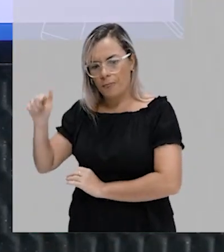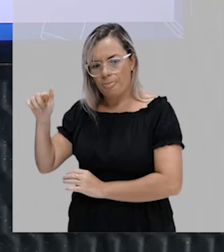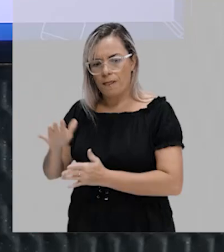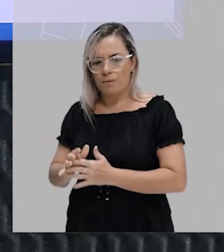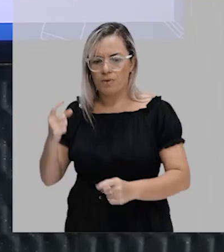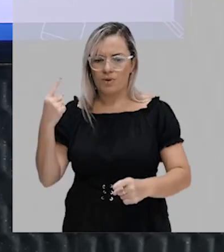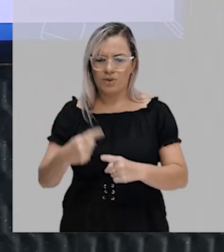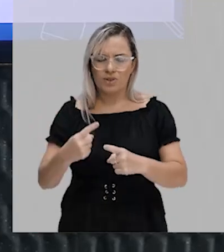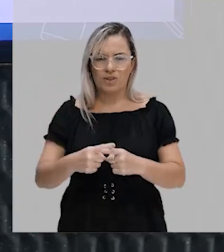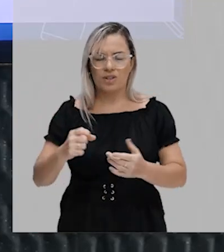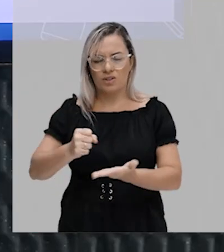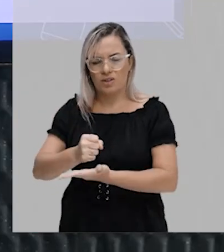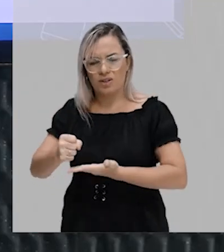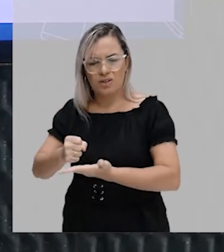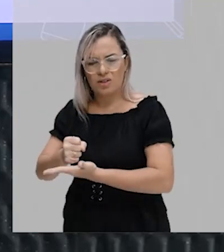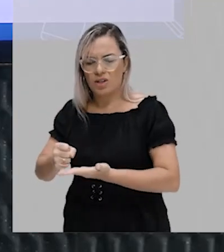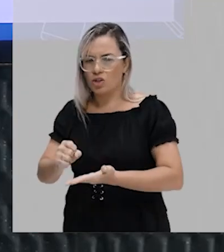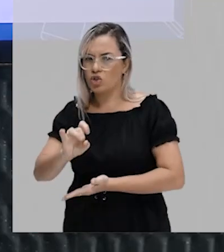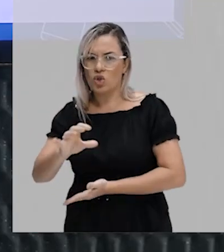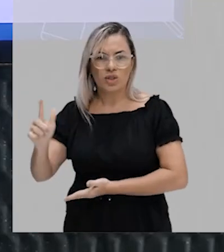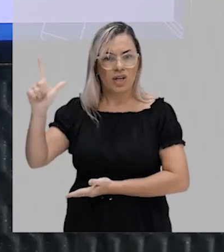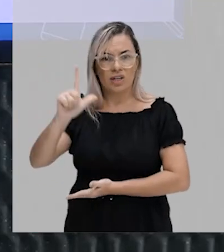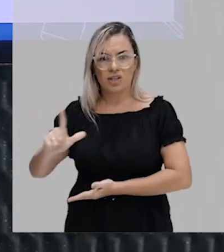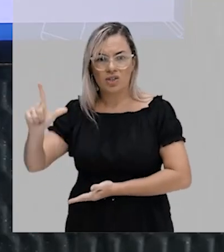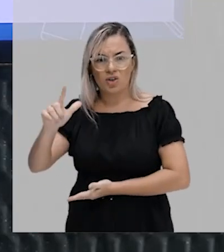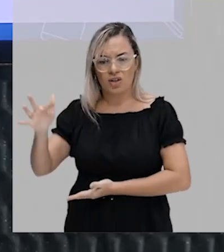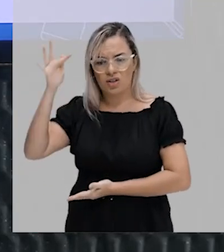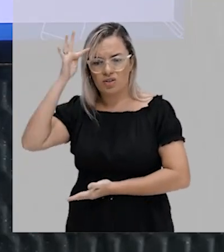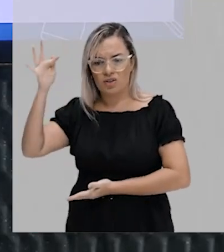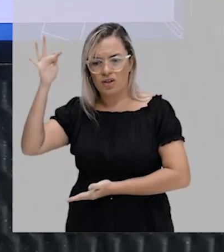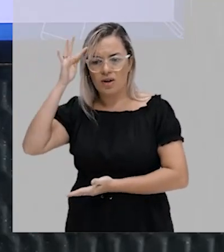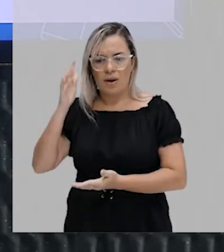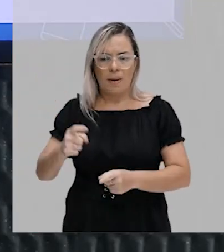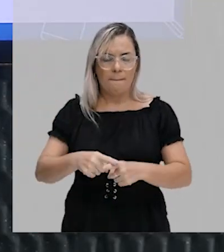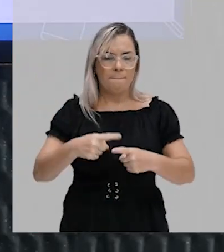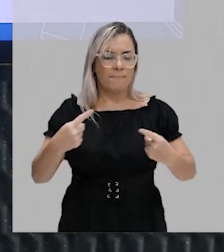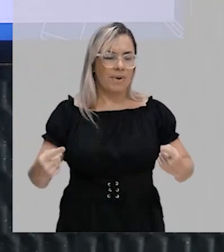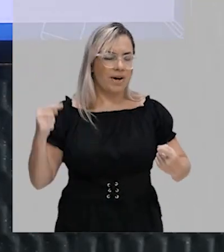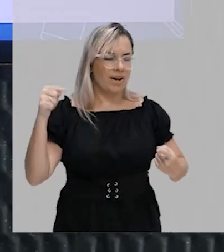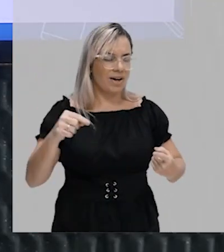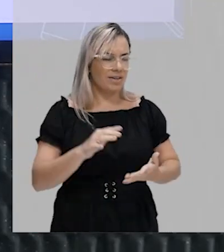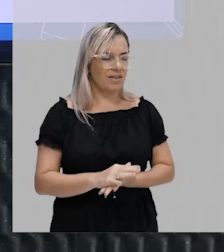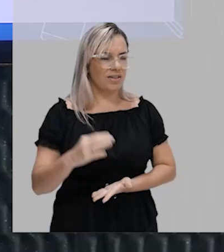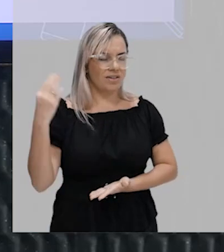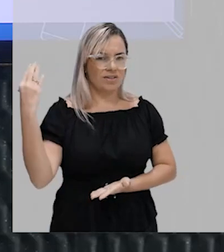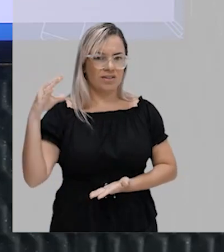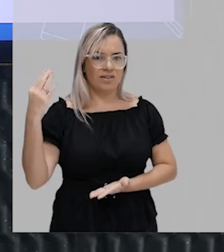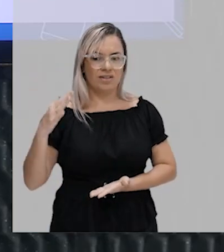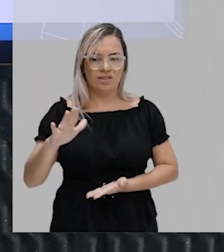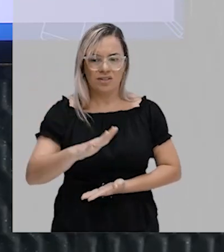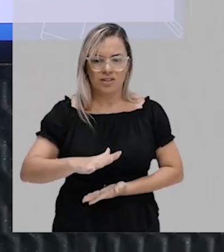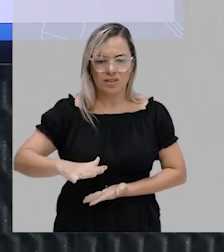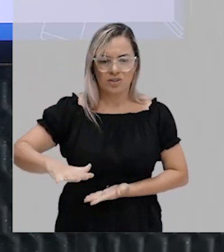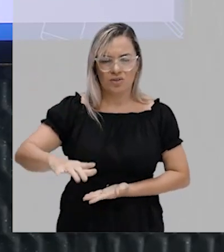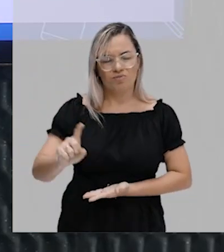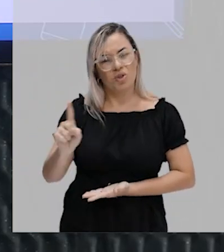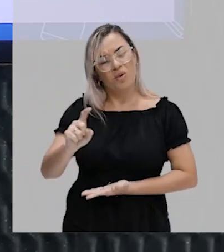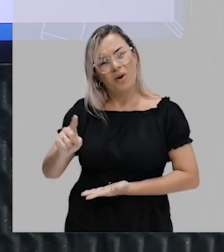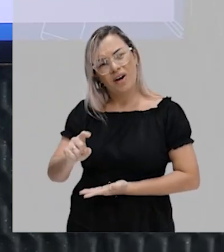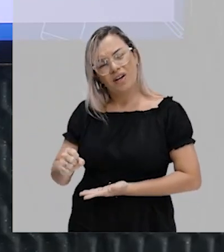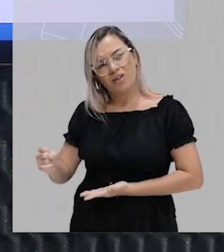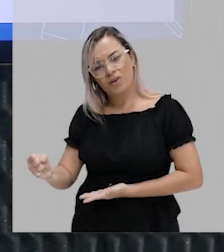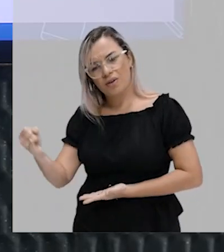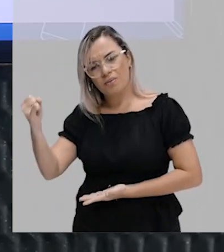embasadas somente na literatura e na filosofia, mas a ciência não tinha ali um espaço tão grande como deveria na visão de